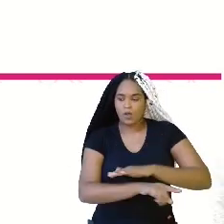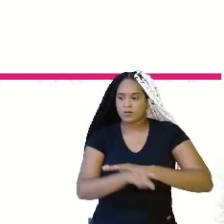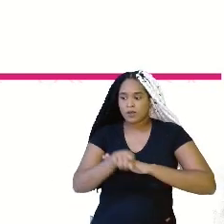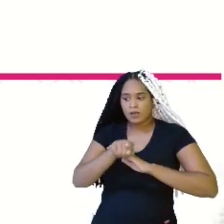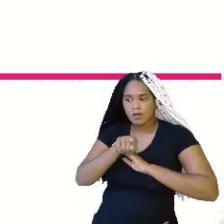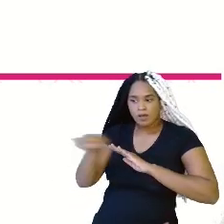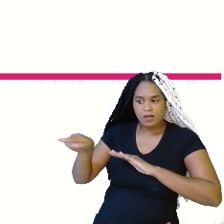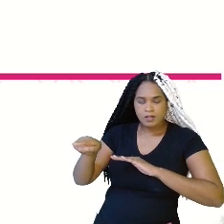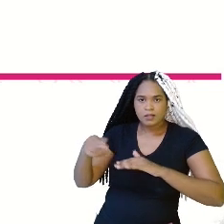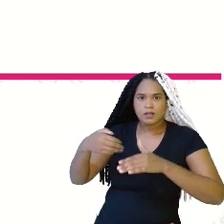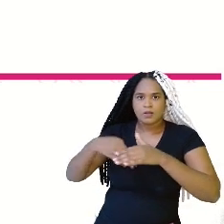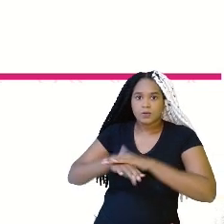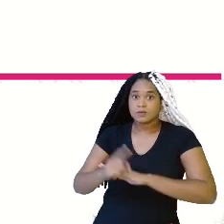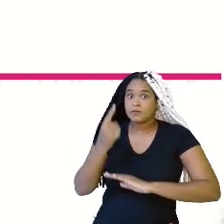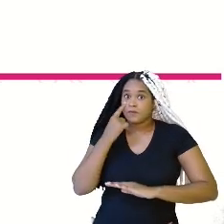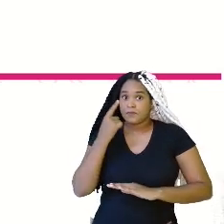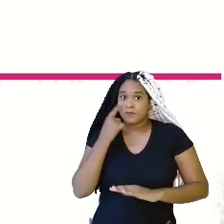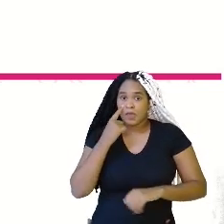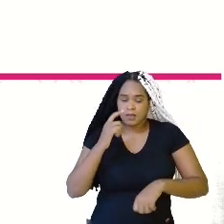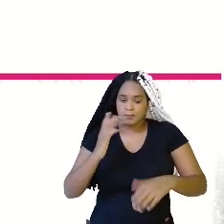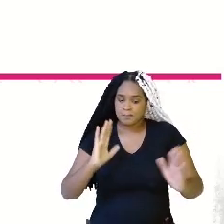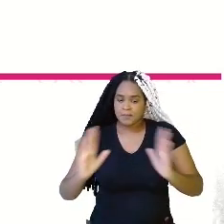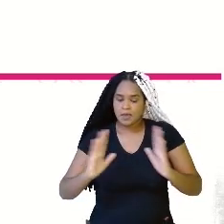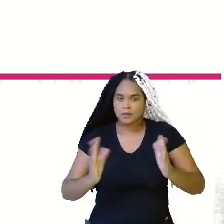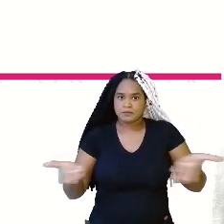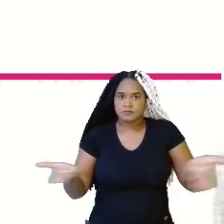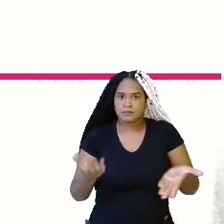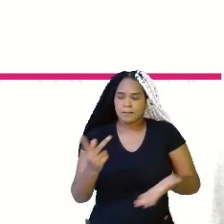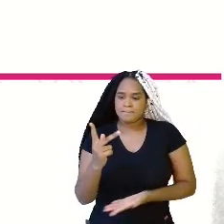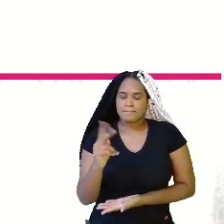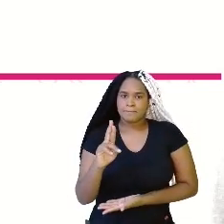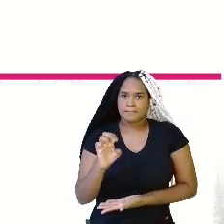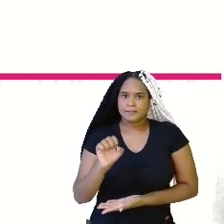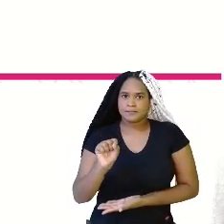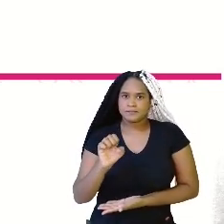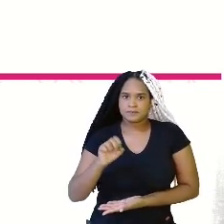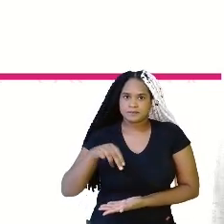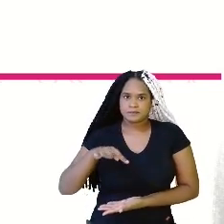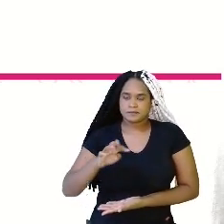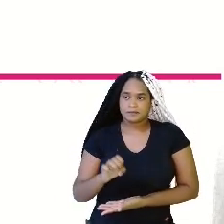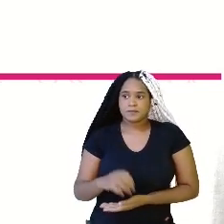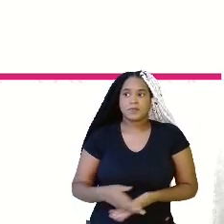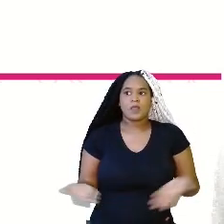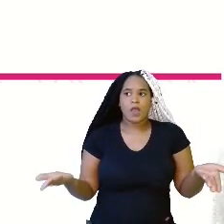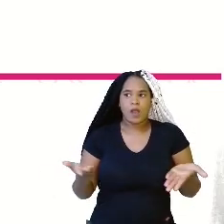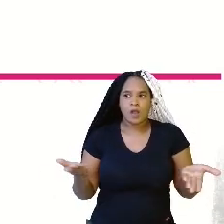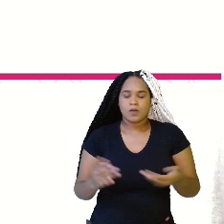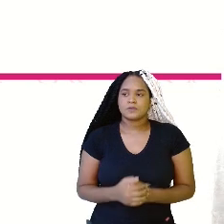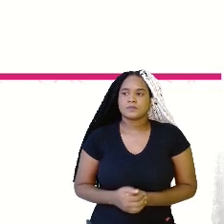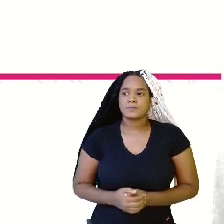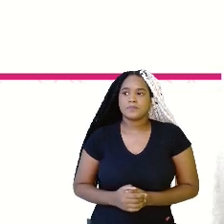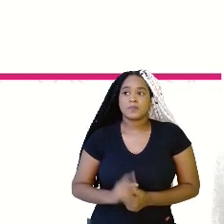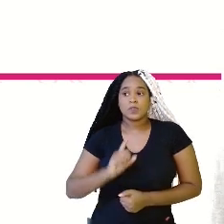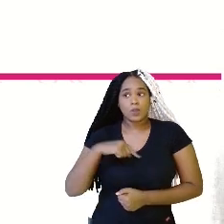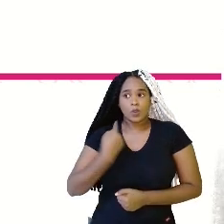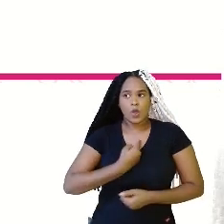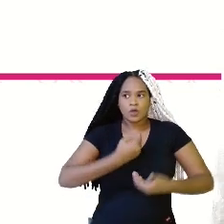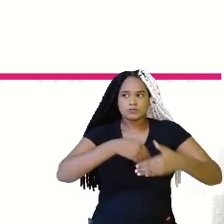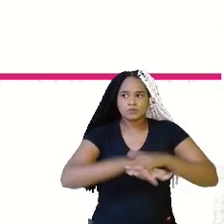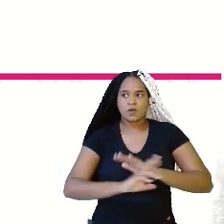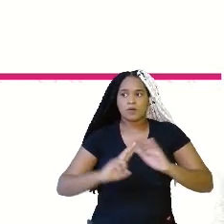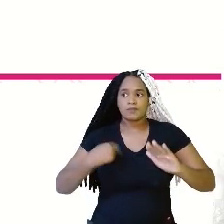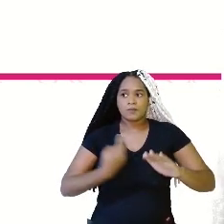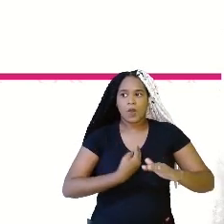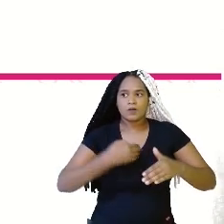tempo presente, tá certo? Nós guardamos, vós guardais, eles